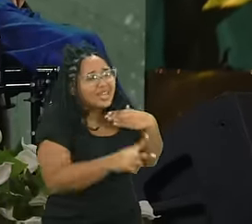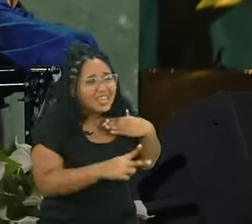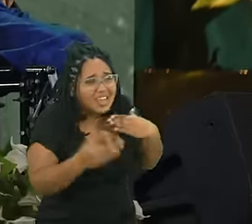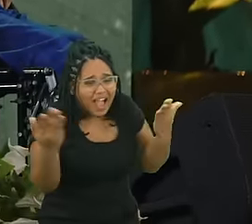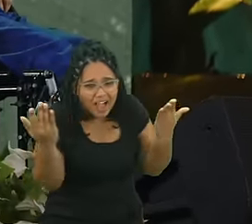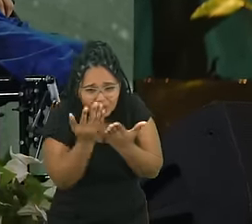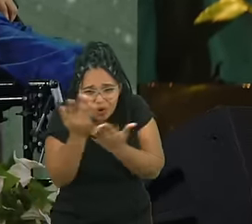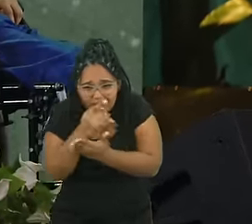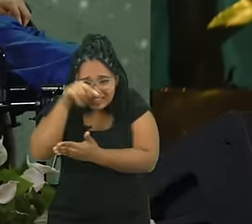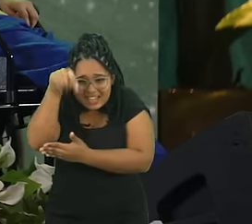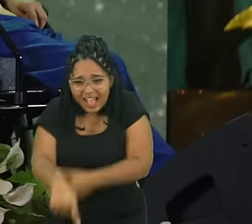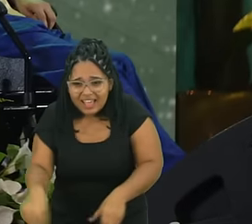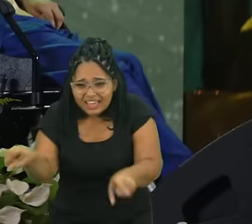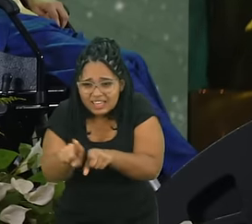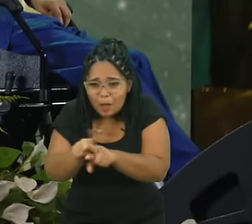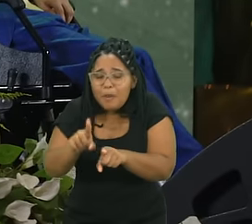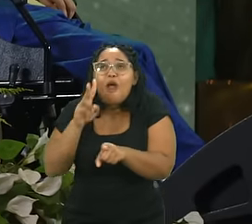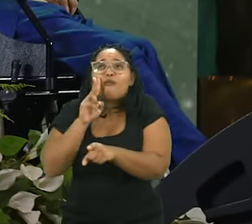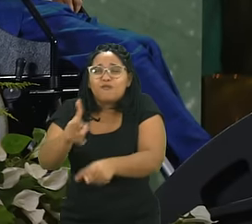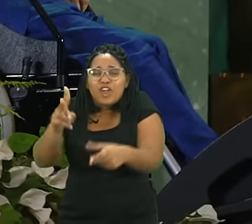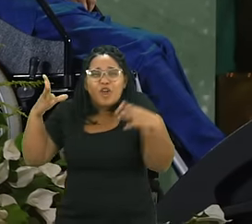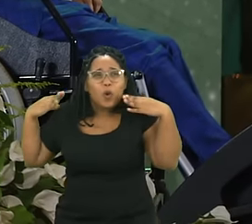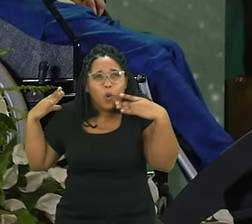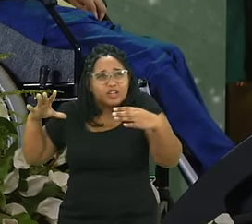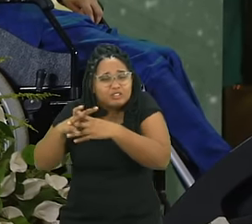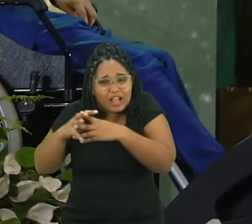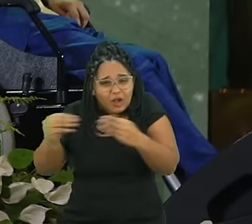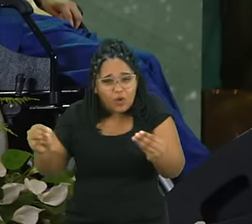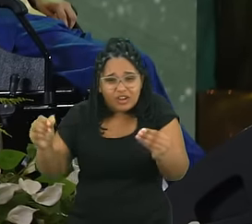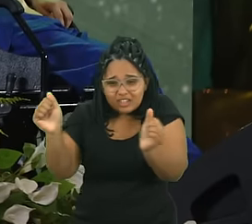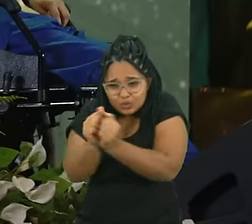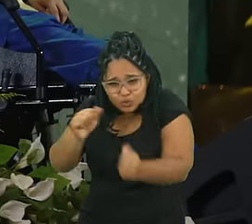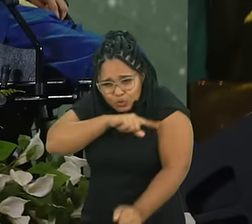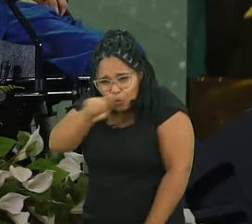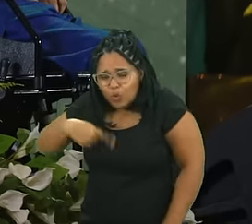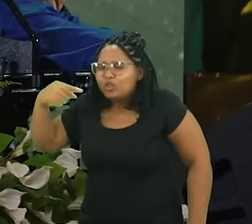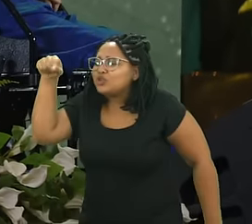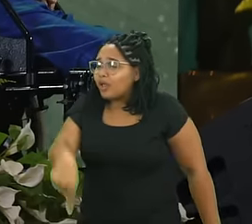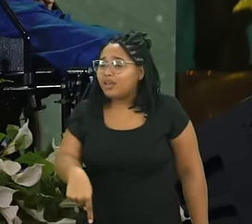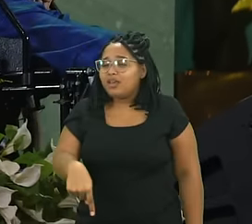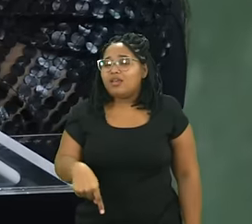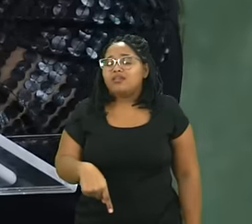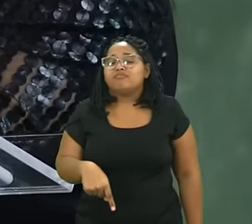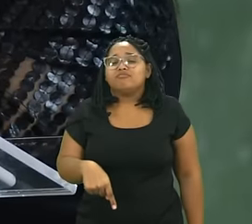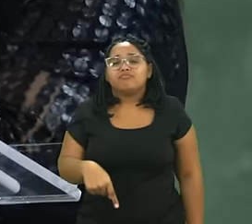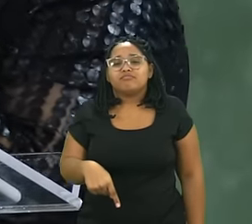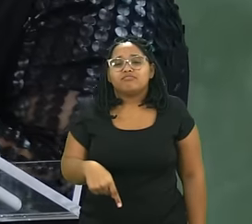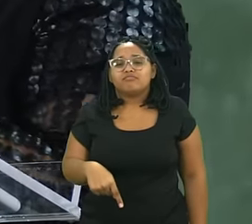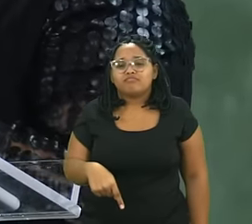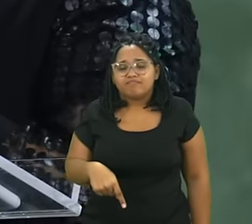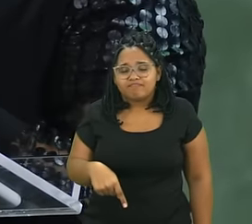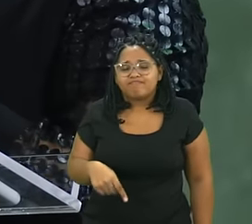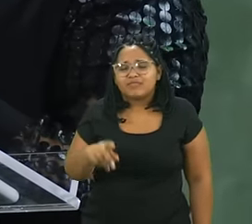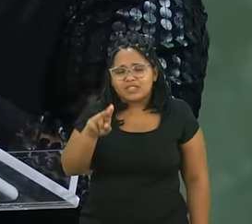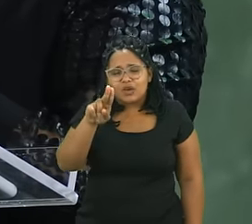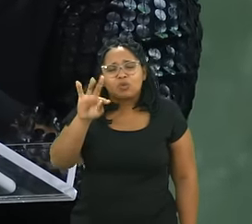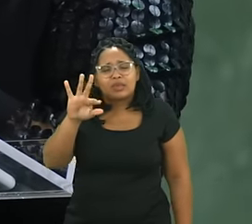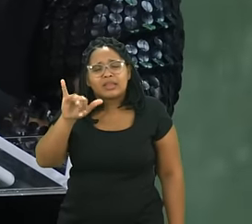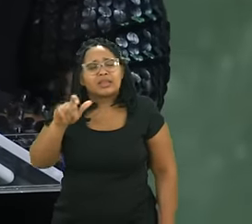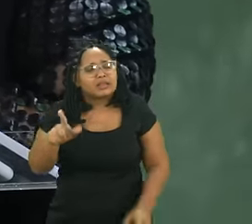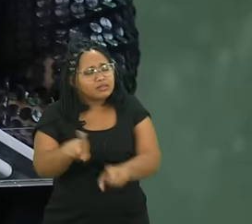aqui. Eu vi esse anjo passar por aqui, ele está aqui conosco também na UTI. Aleluias!